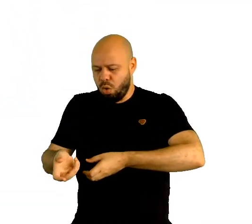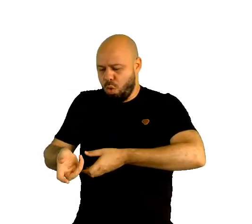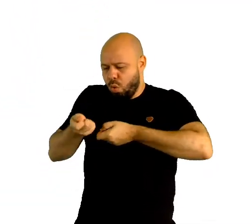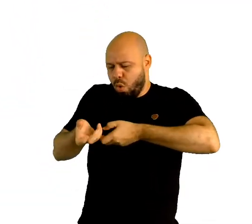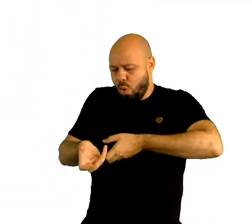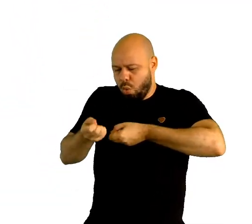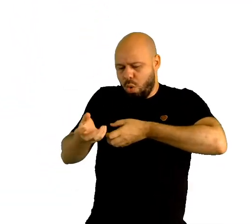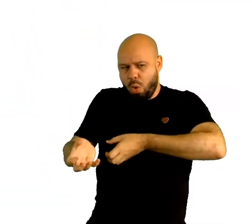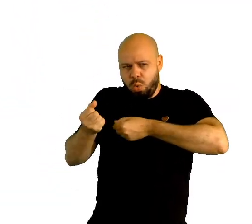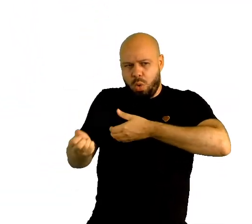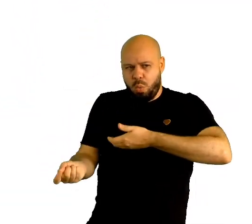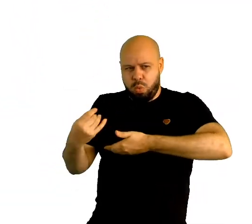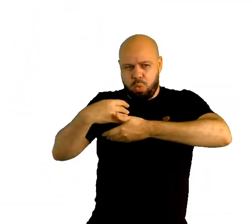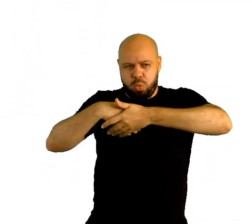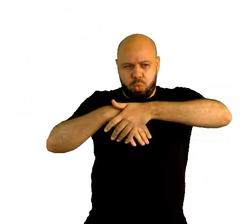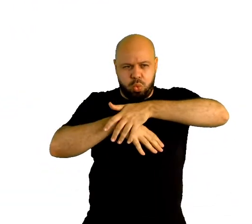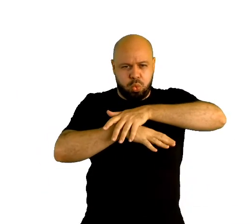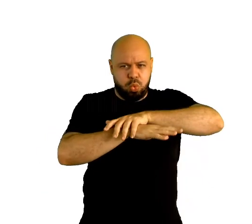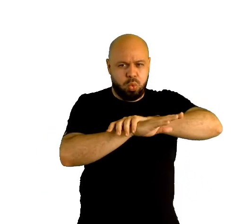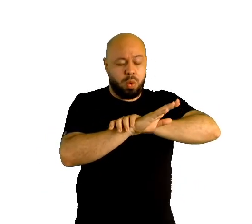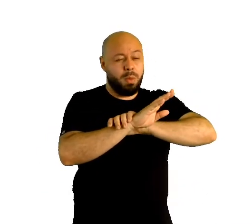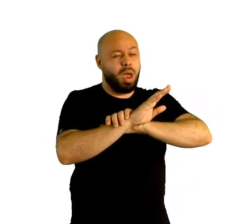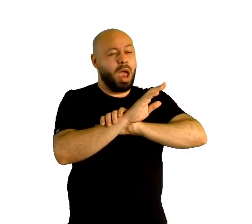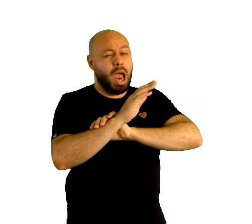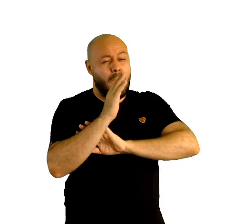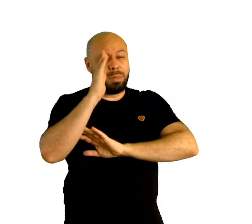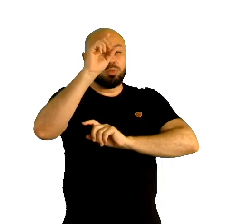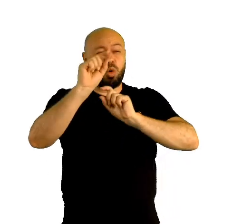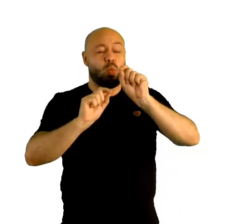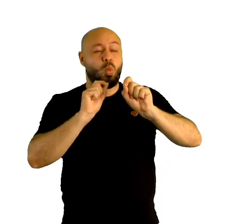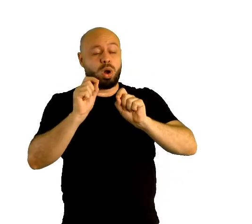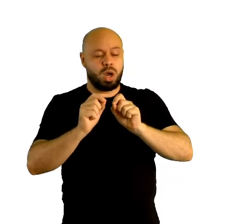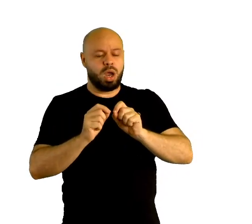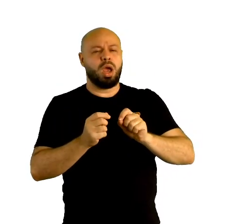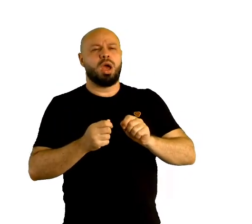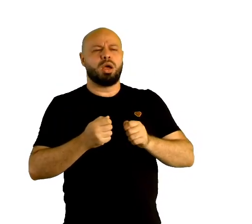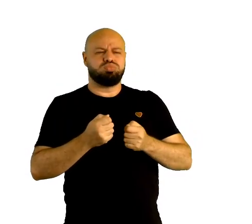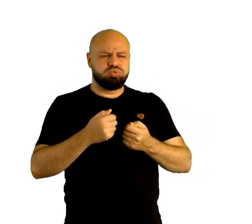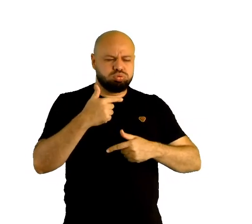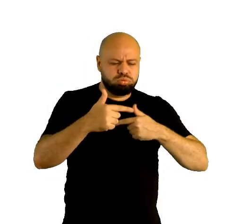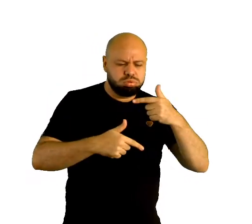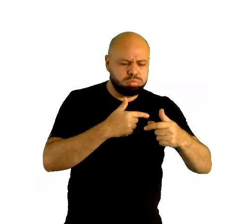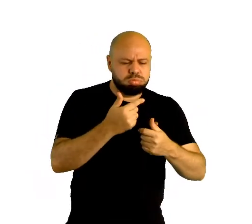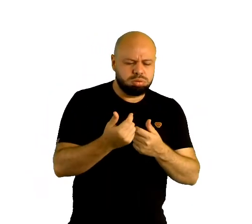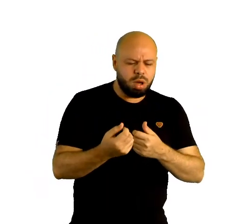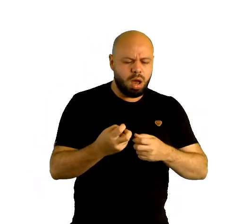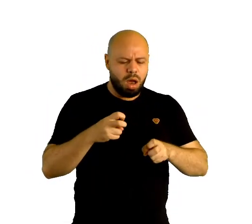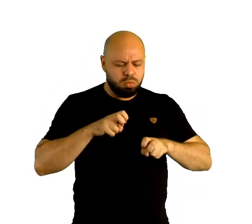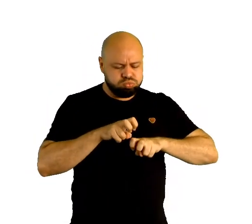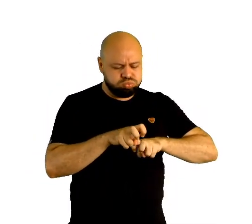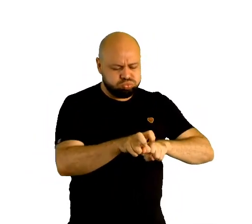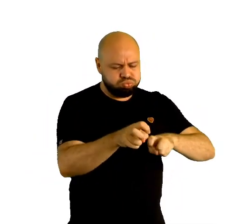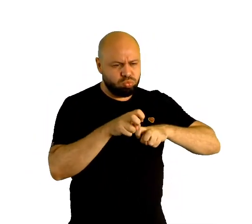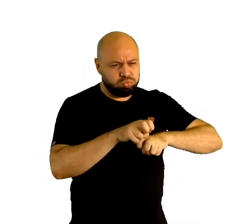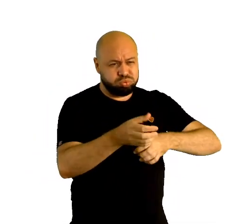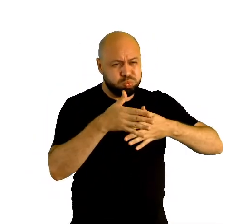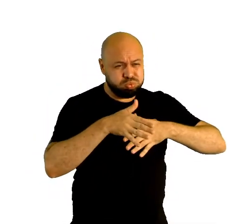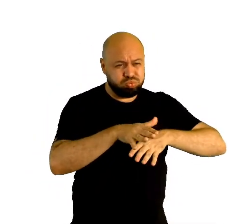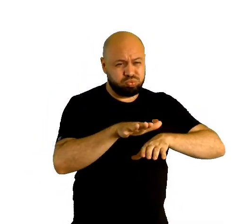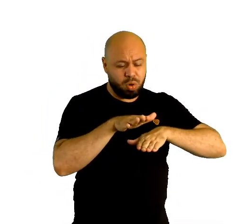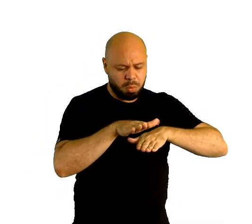foi a indústria automobilística, tá? A gente vê também a indústria de telefone